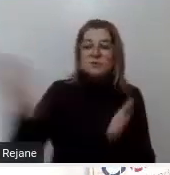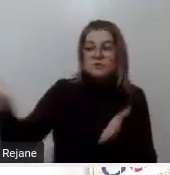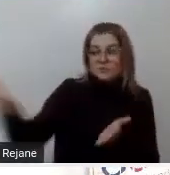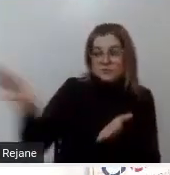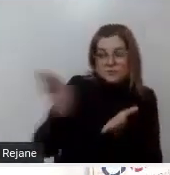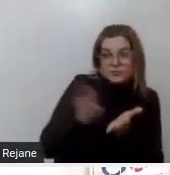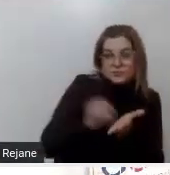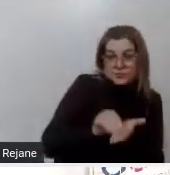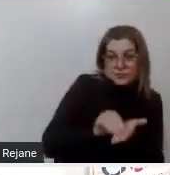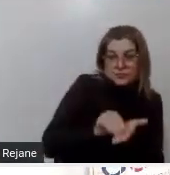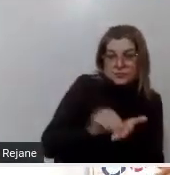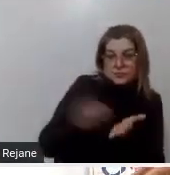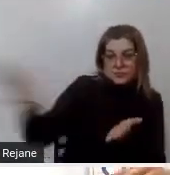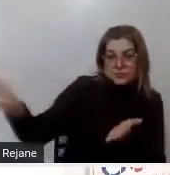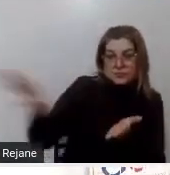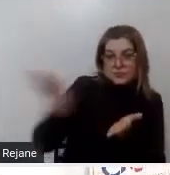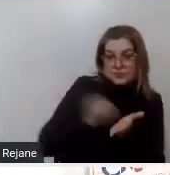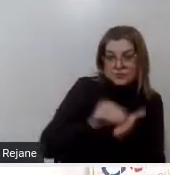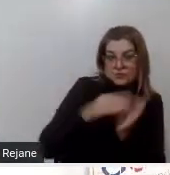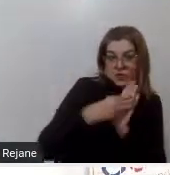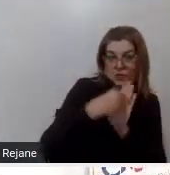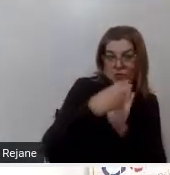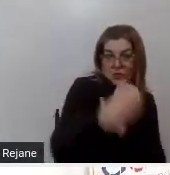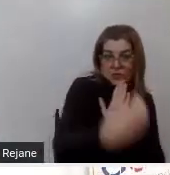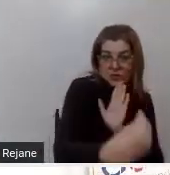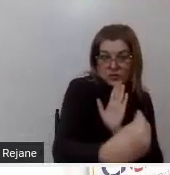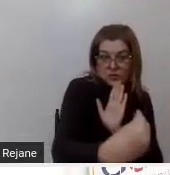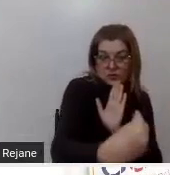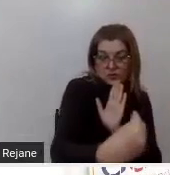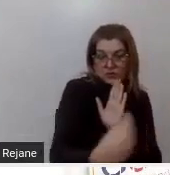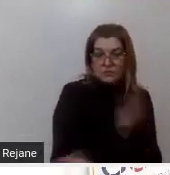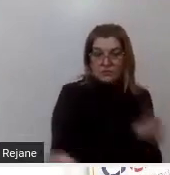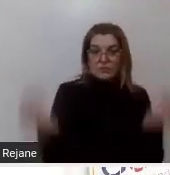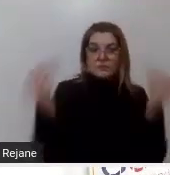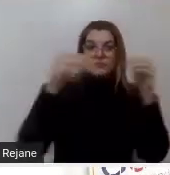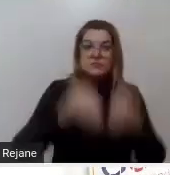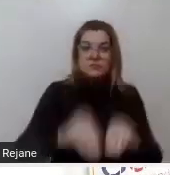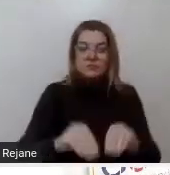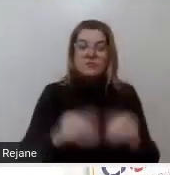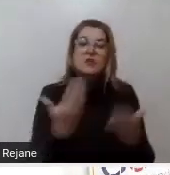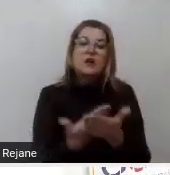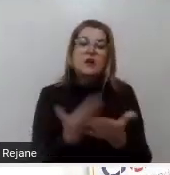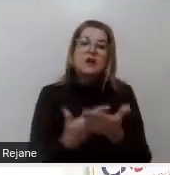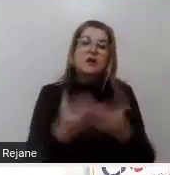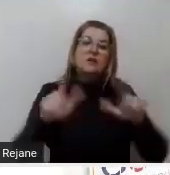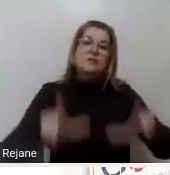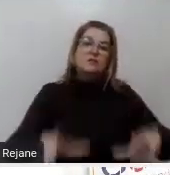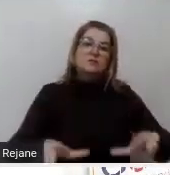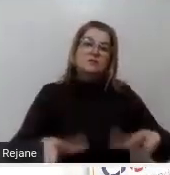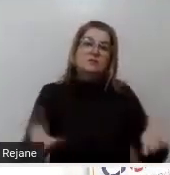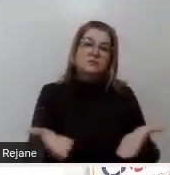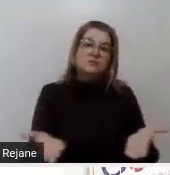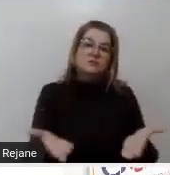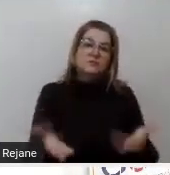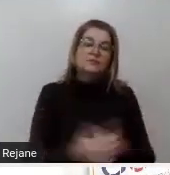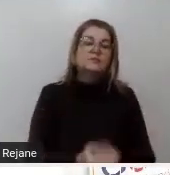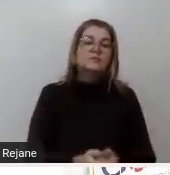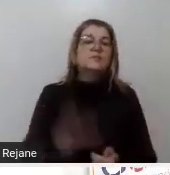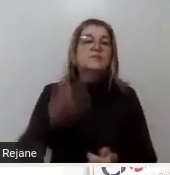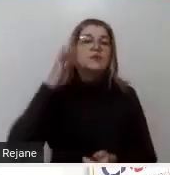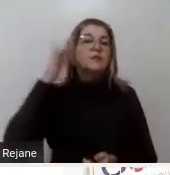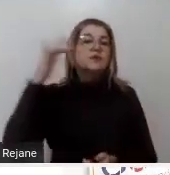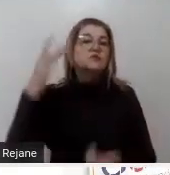material dessa sala modelo e trazer para a sala que eu estou atuando. Tá? Imaginem